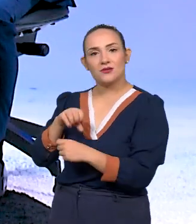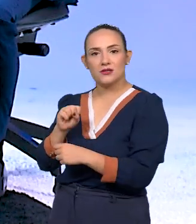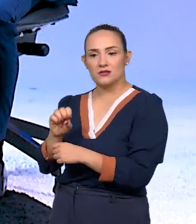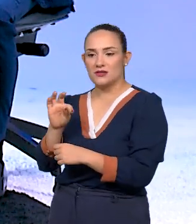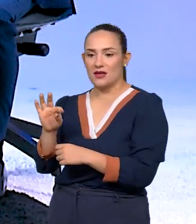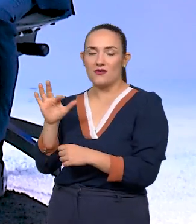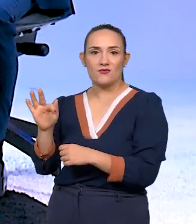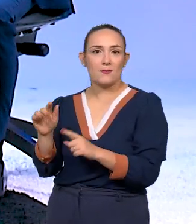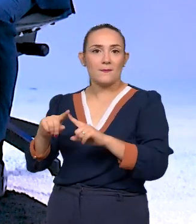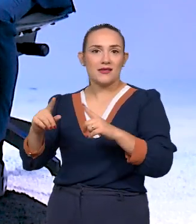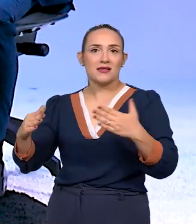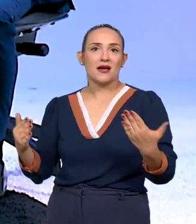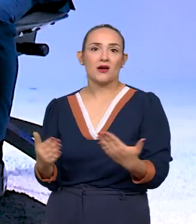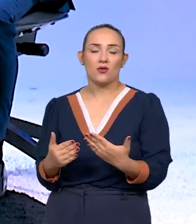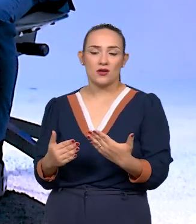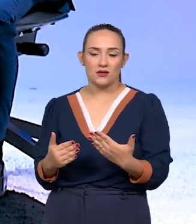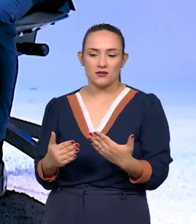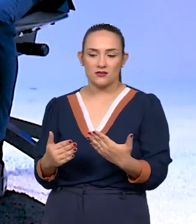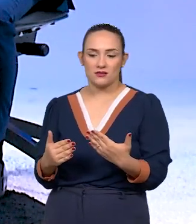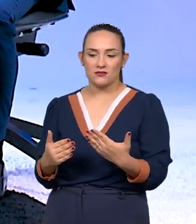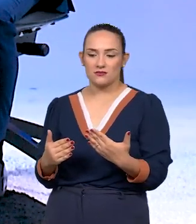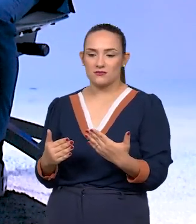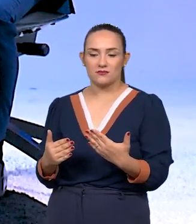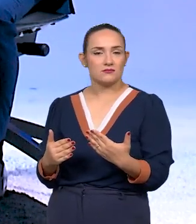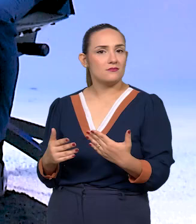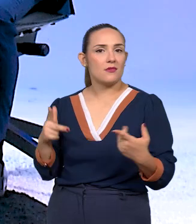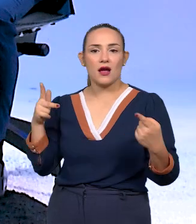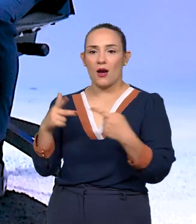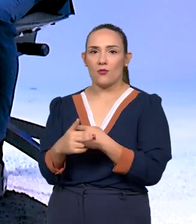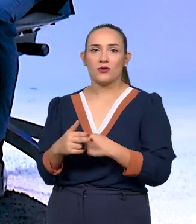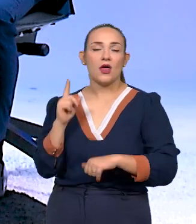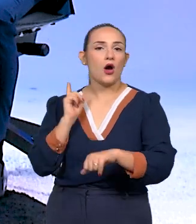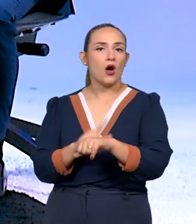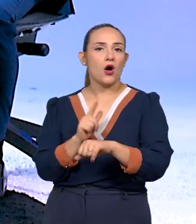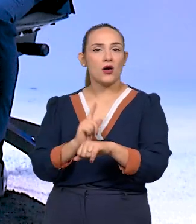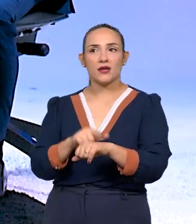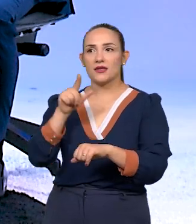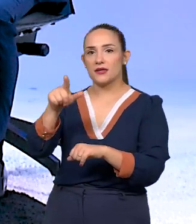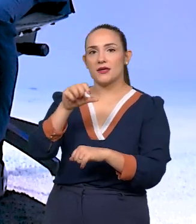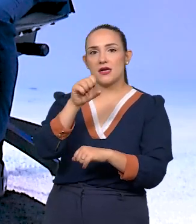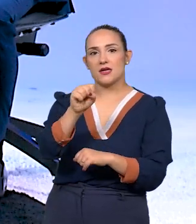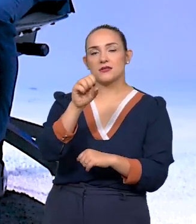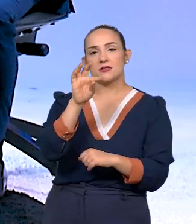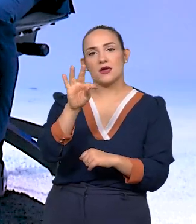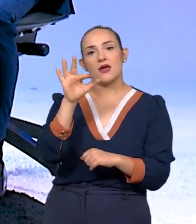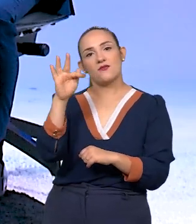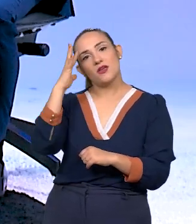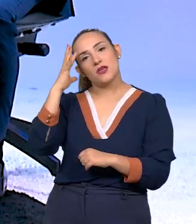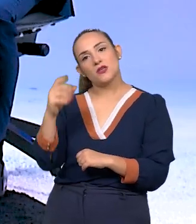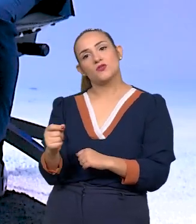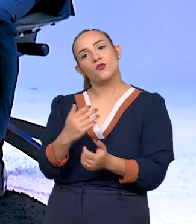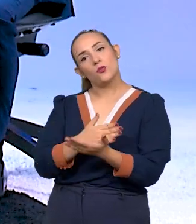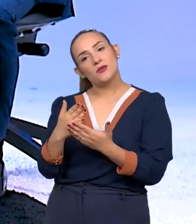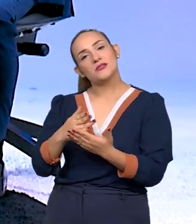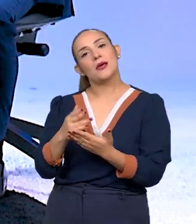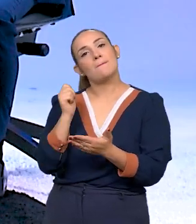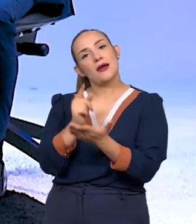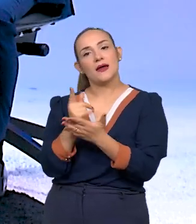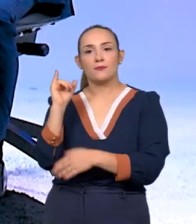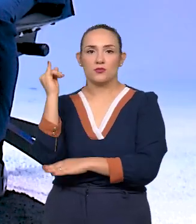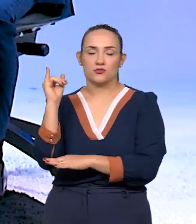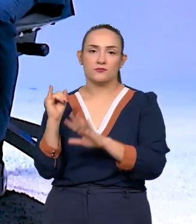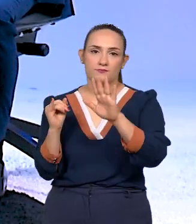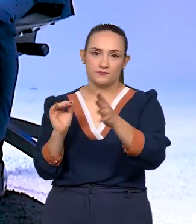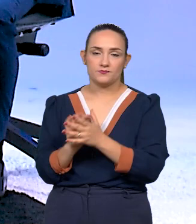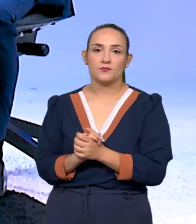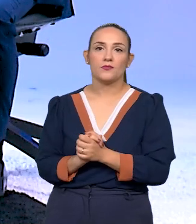ela cessa a partir do momento da decisão do STF. Ela só não vai cessar quando o